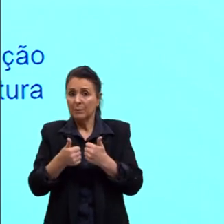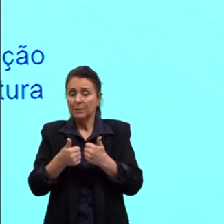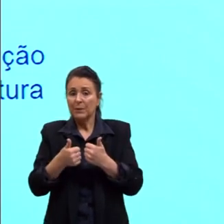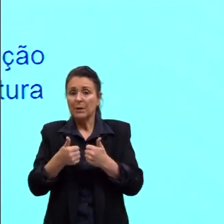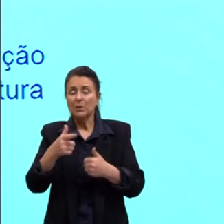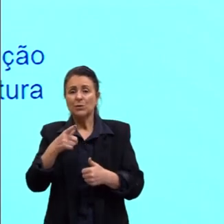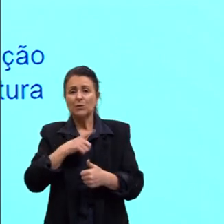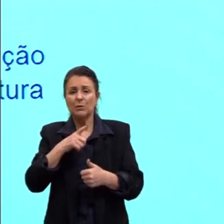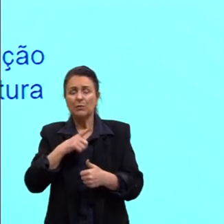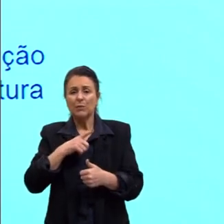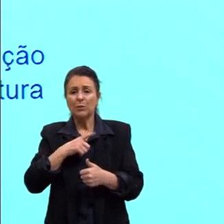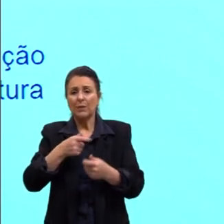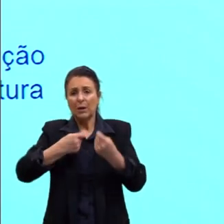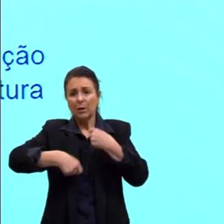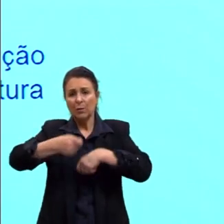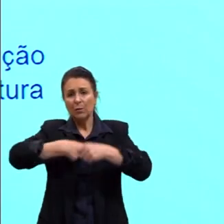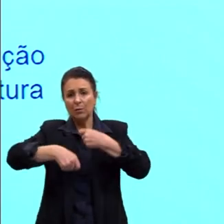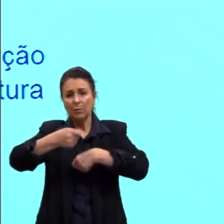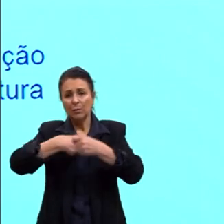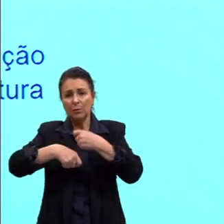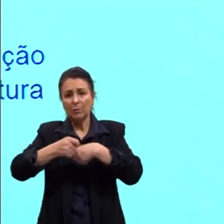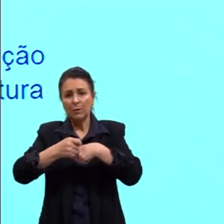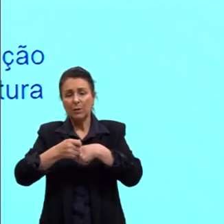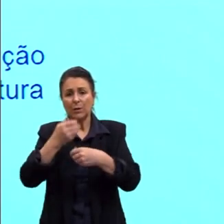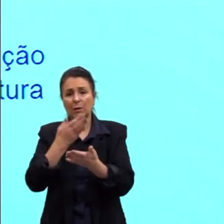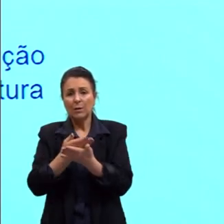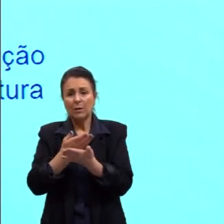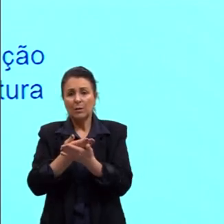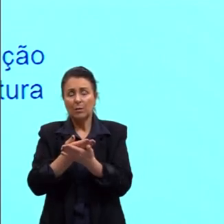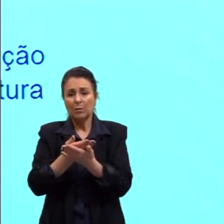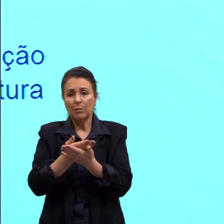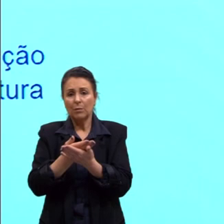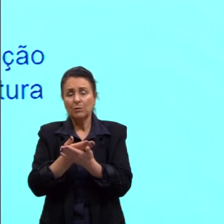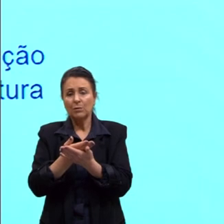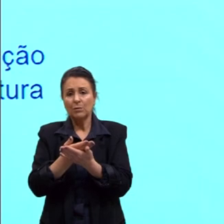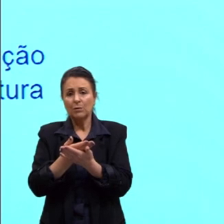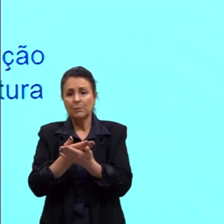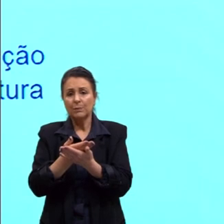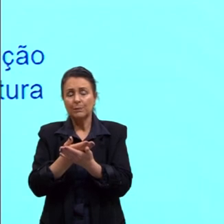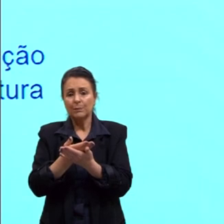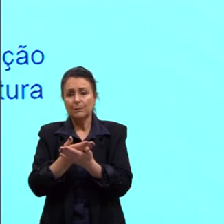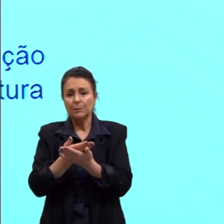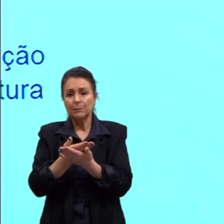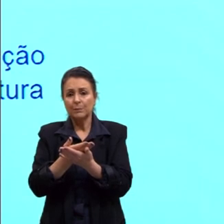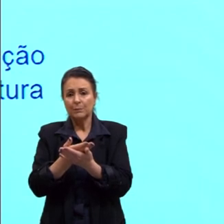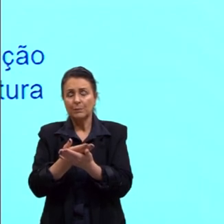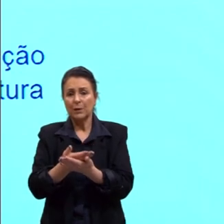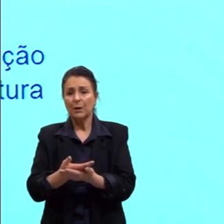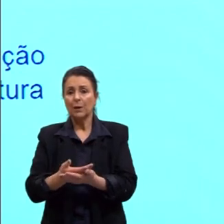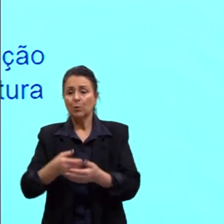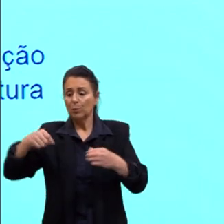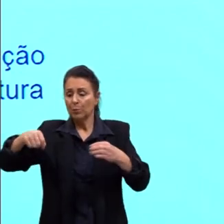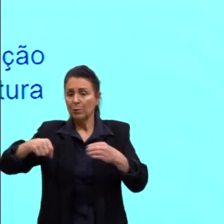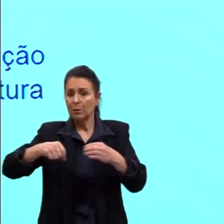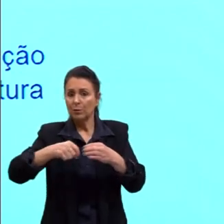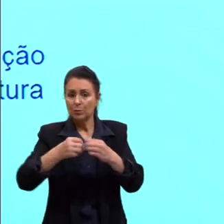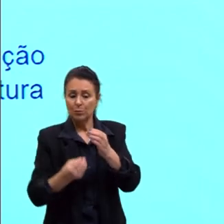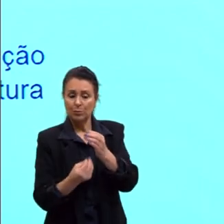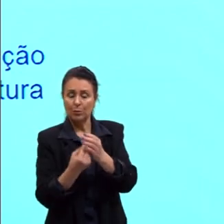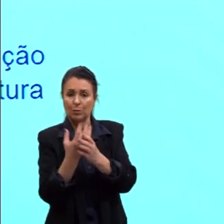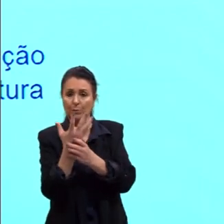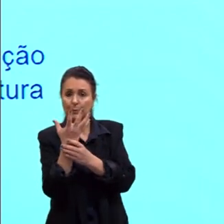na parte Econômica né da na na aula de grow de da parte de plantio justamente